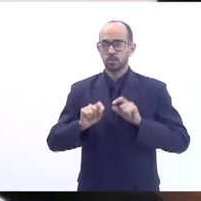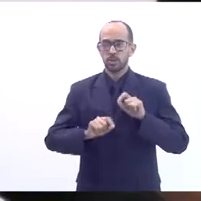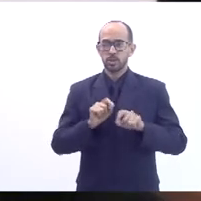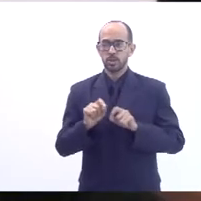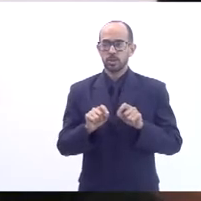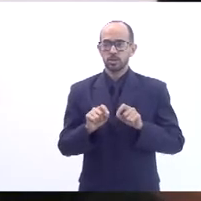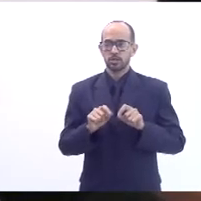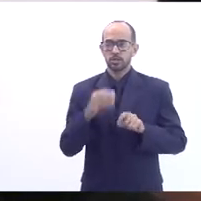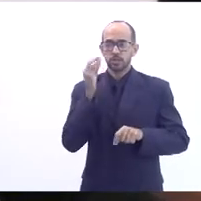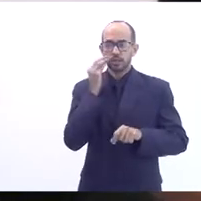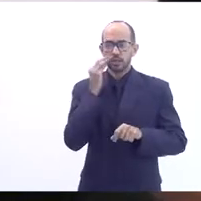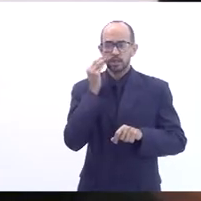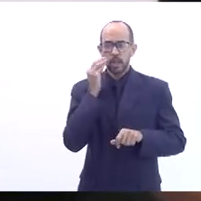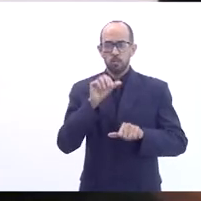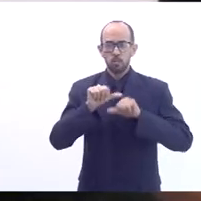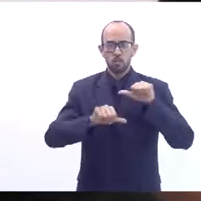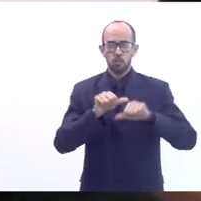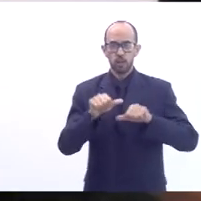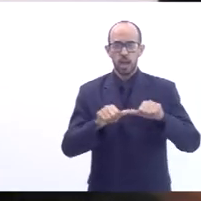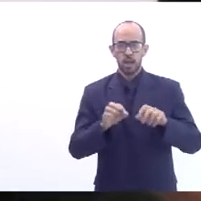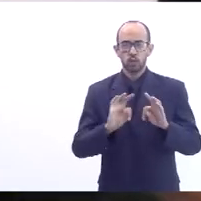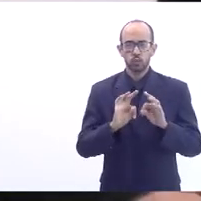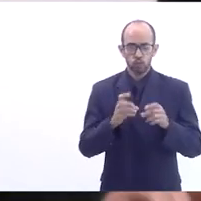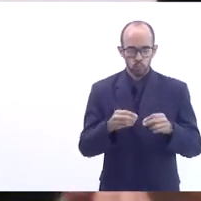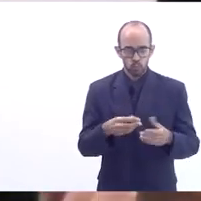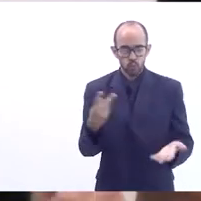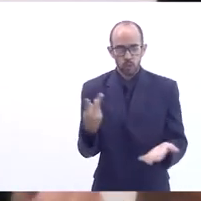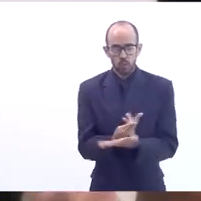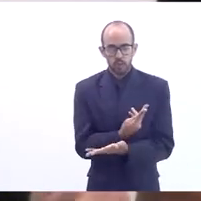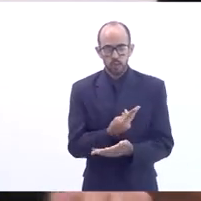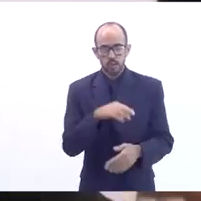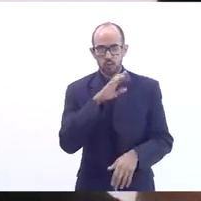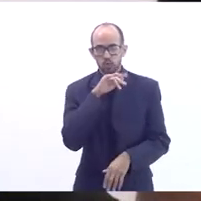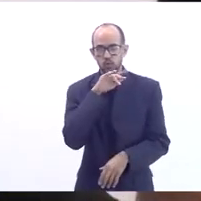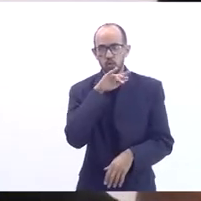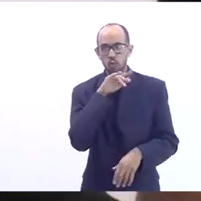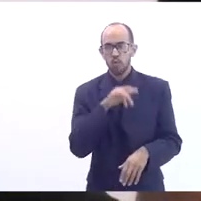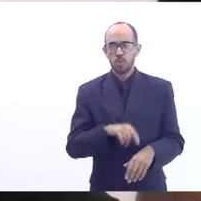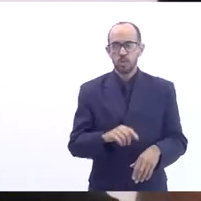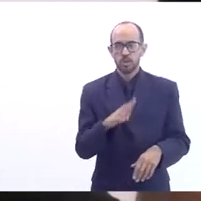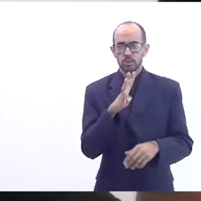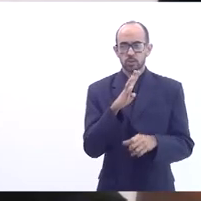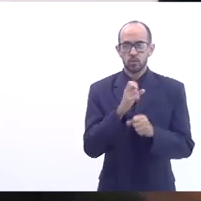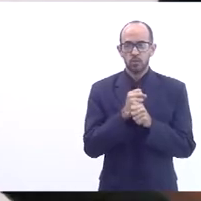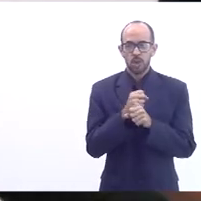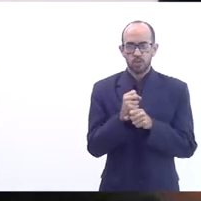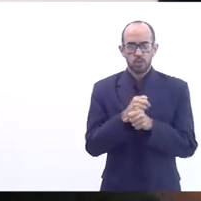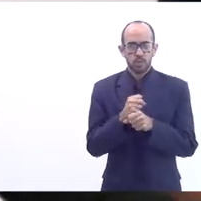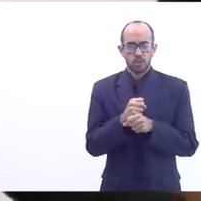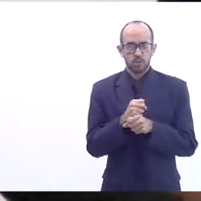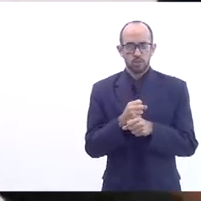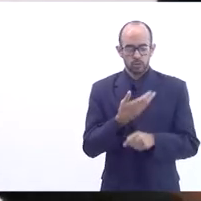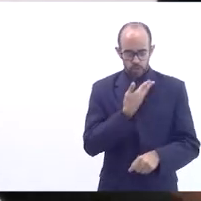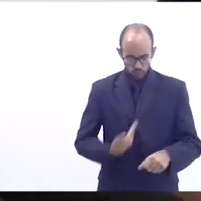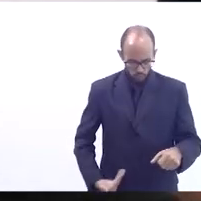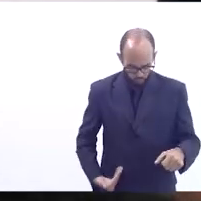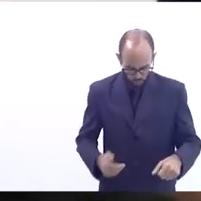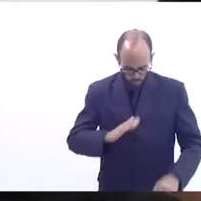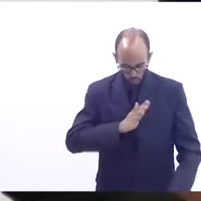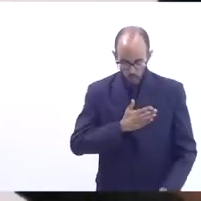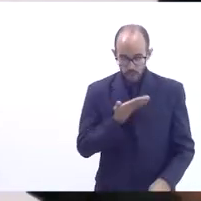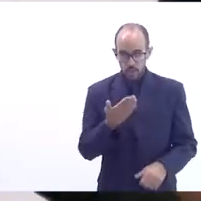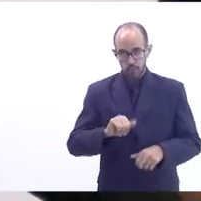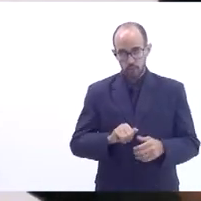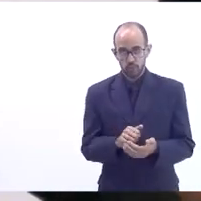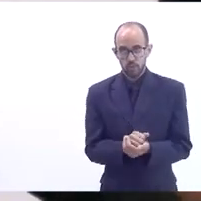de tentar mudar tudo isso que tá acontecendo de ruim aí nesses últimos quatro anos desse governo horroroso